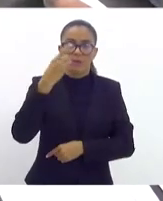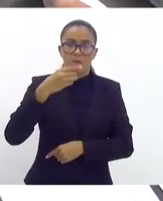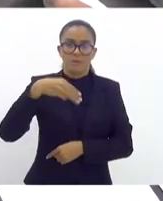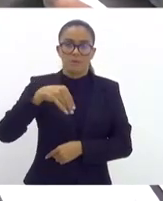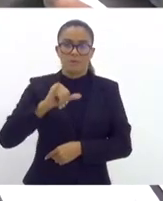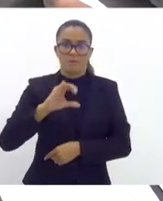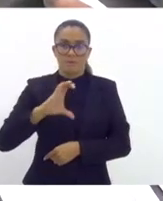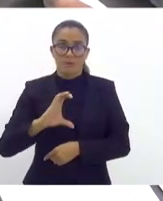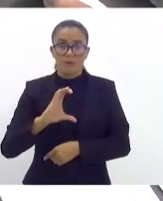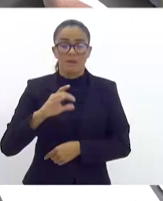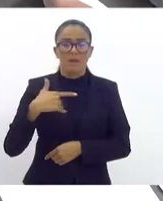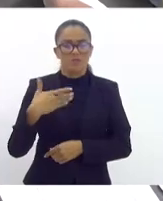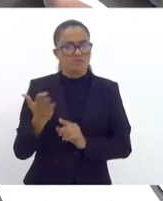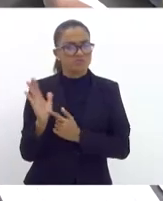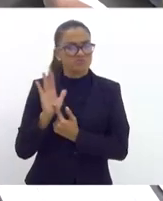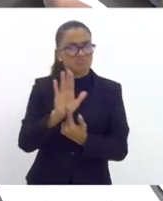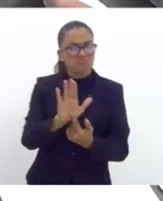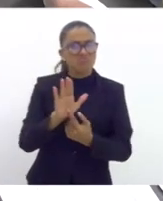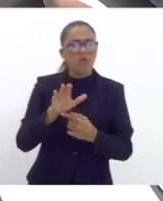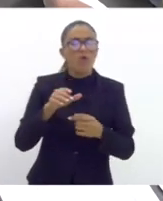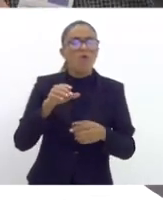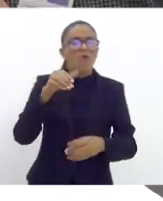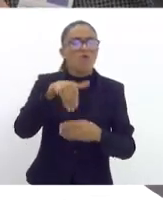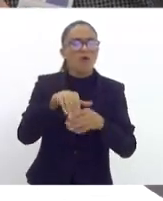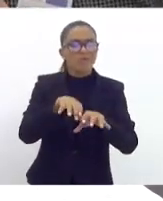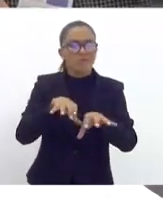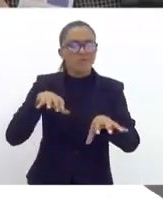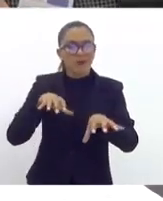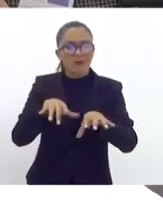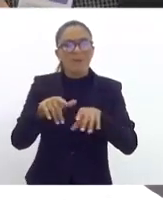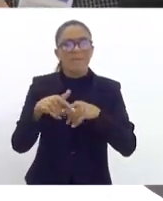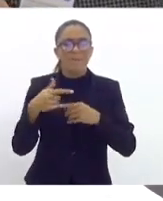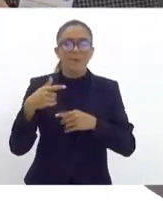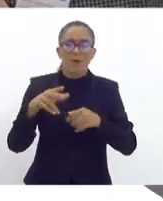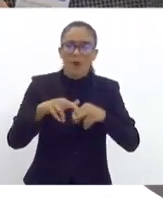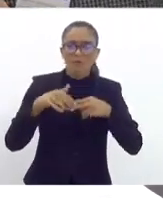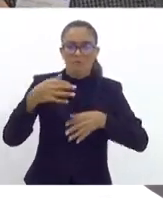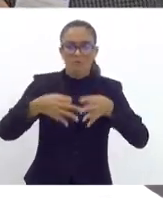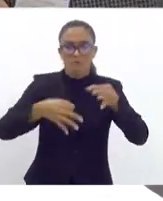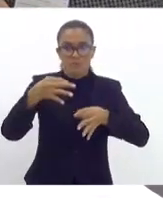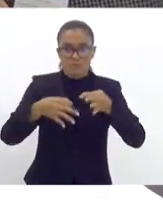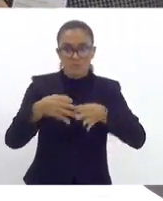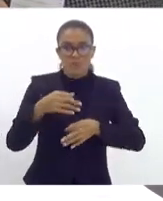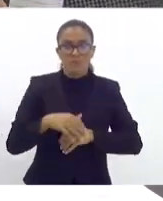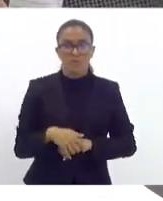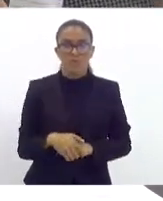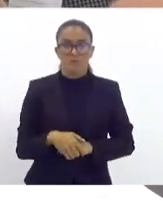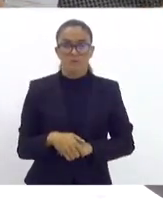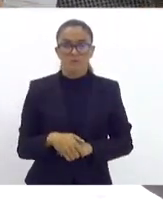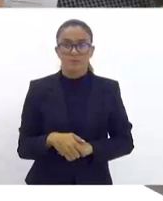a gente Apresentou um voto em separado pela juridicidade pela seguinte razão